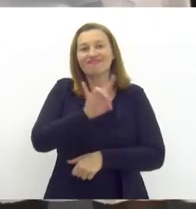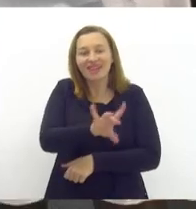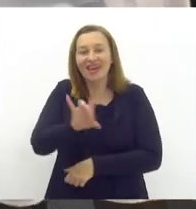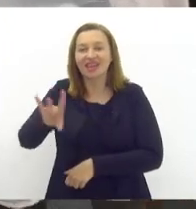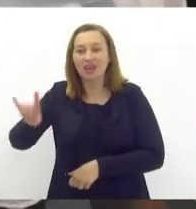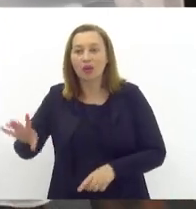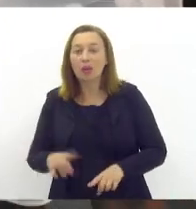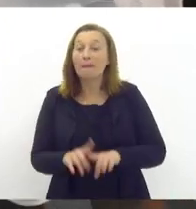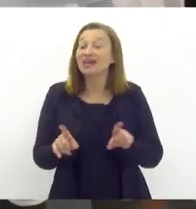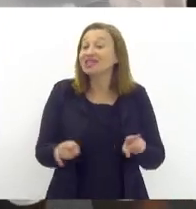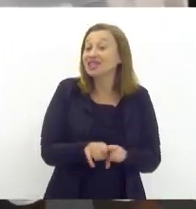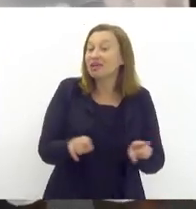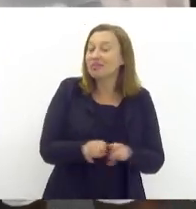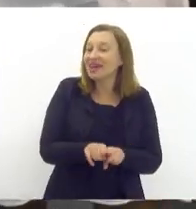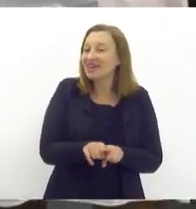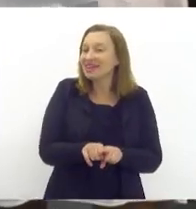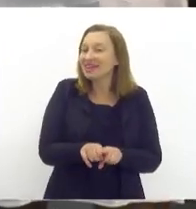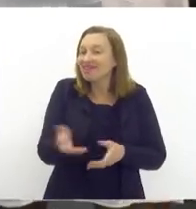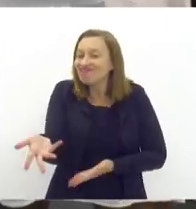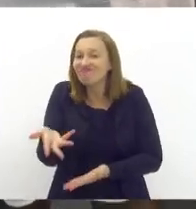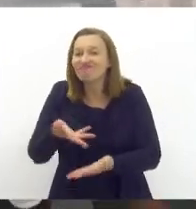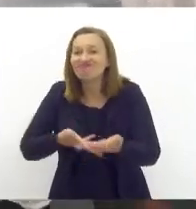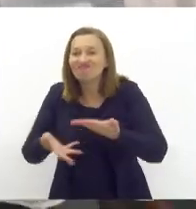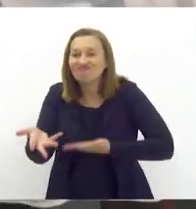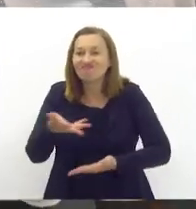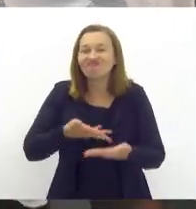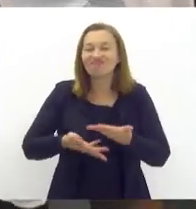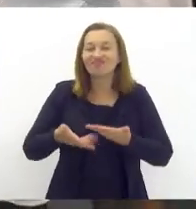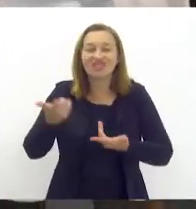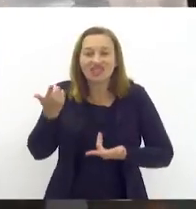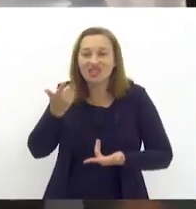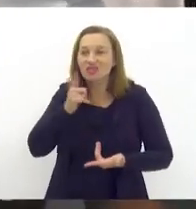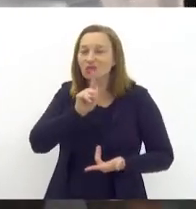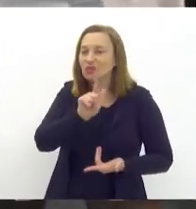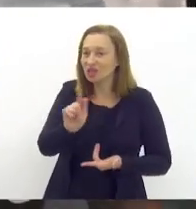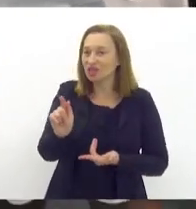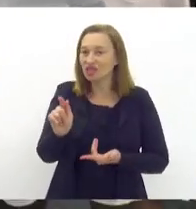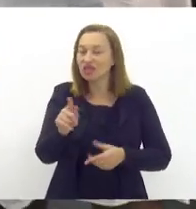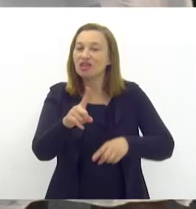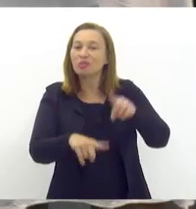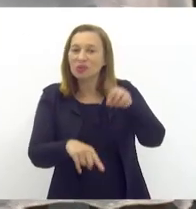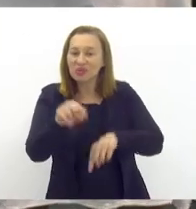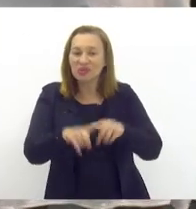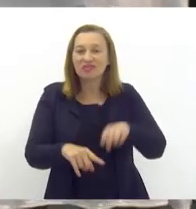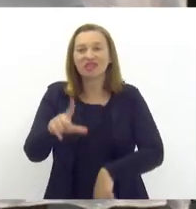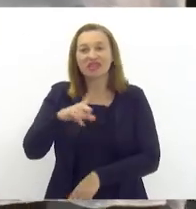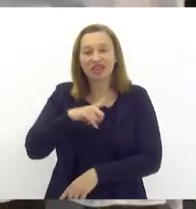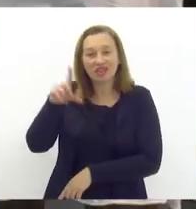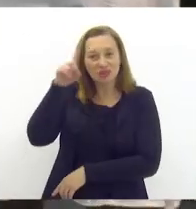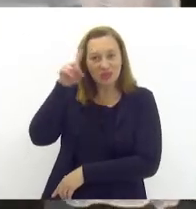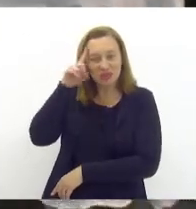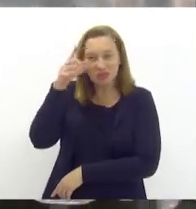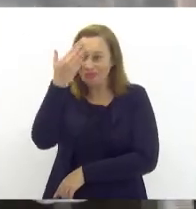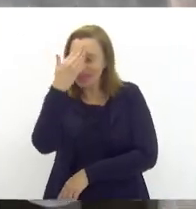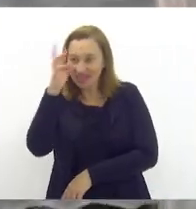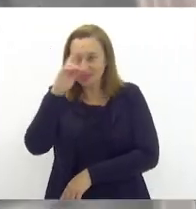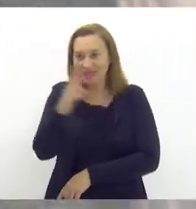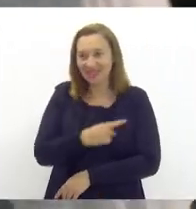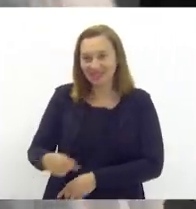também a partilha, digamos, né, das conquistas da produção que tem no seu dia a dia. Obrigada,